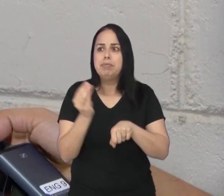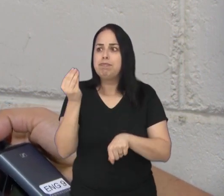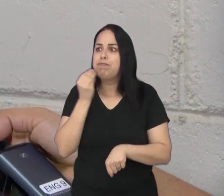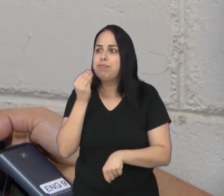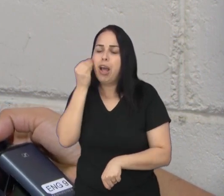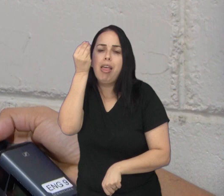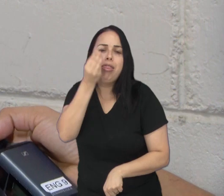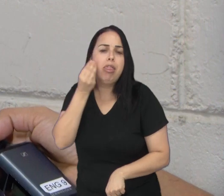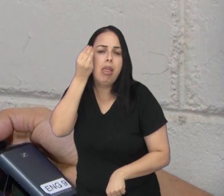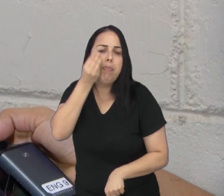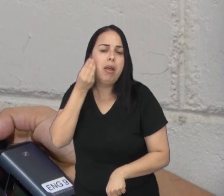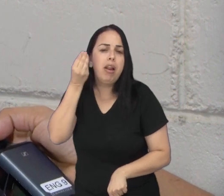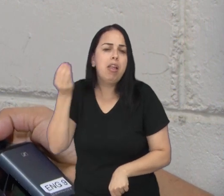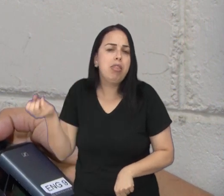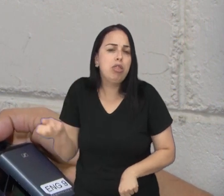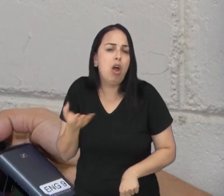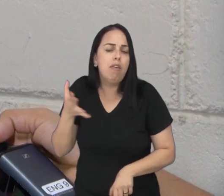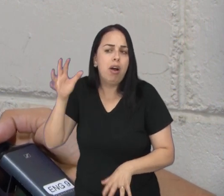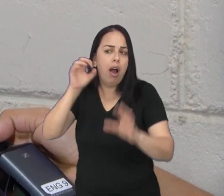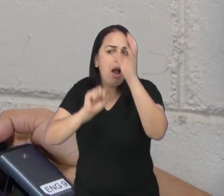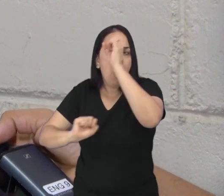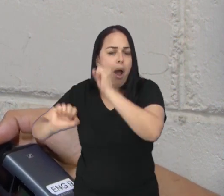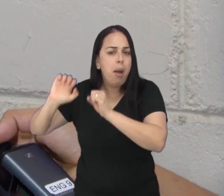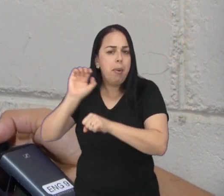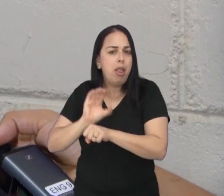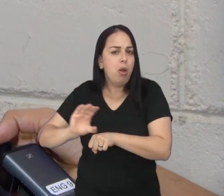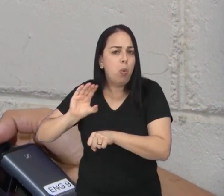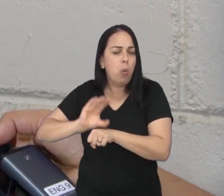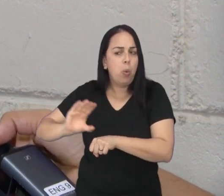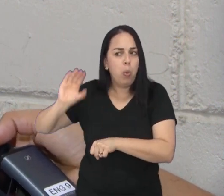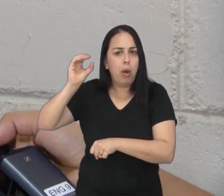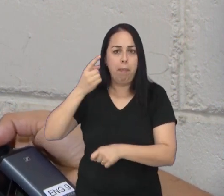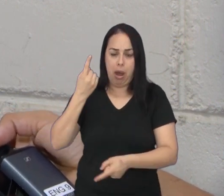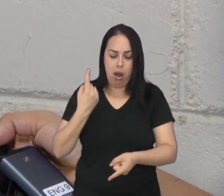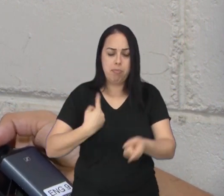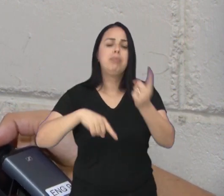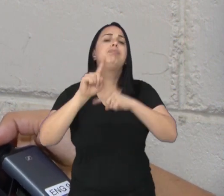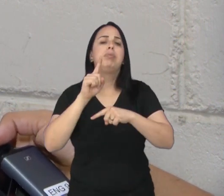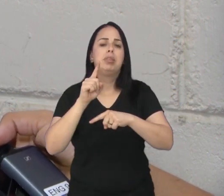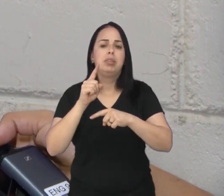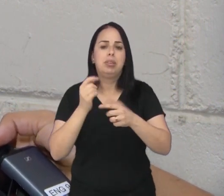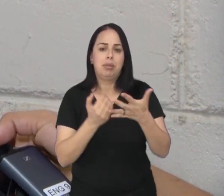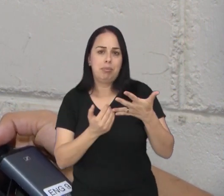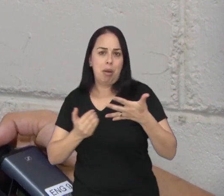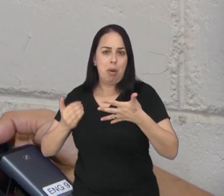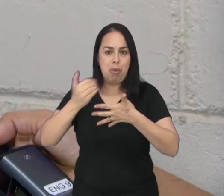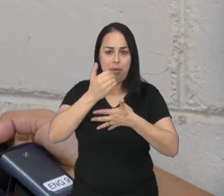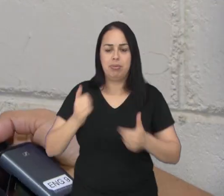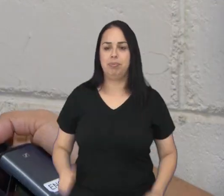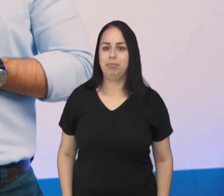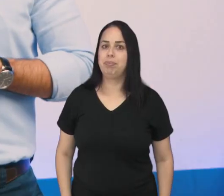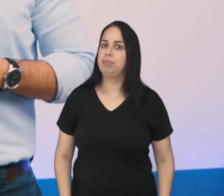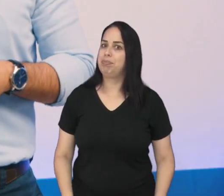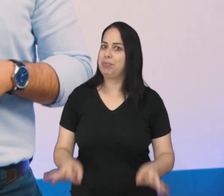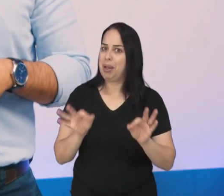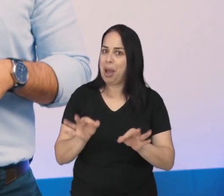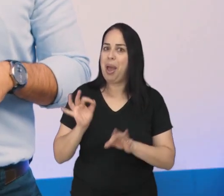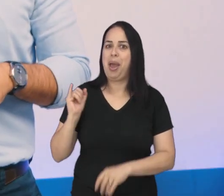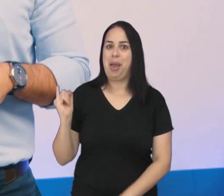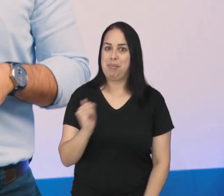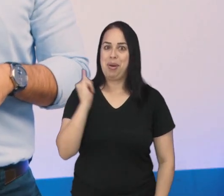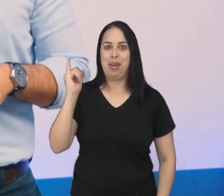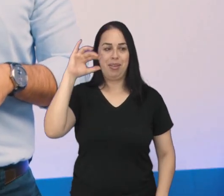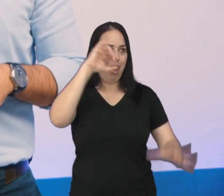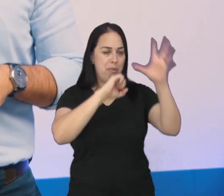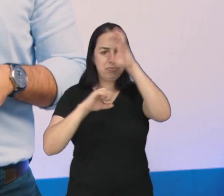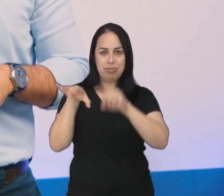procurando novas experiências através dos cursos mesmo, né? Para evoluir com a empresa. Isso aí, é